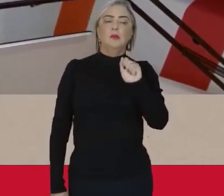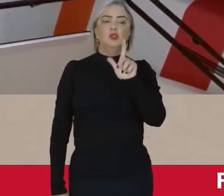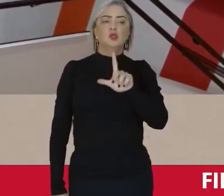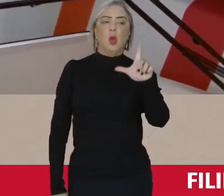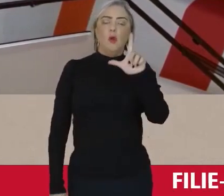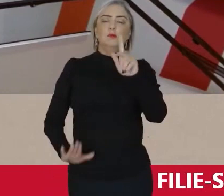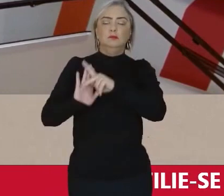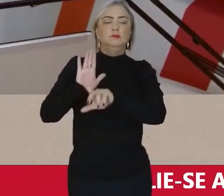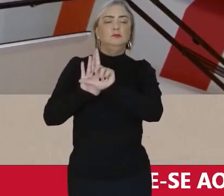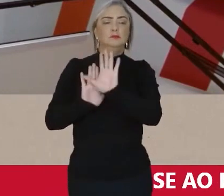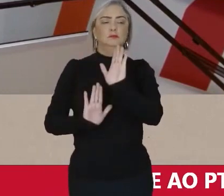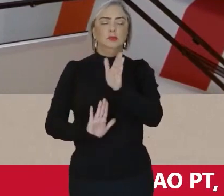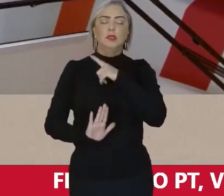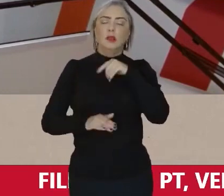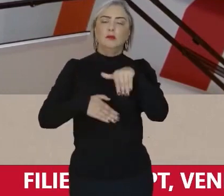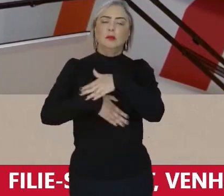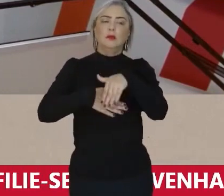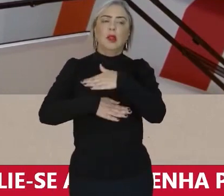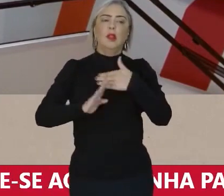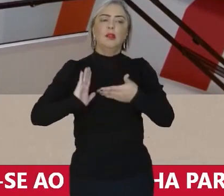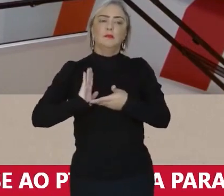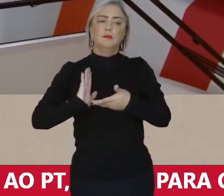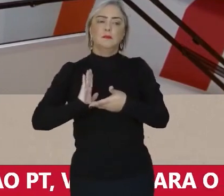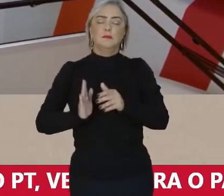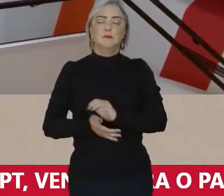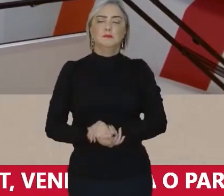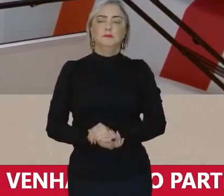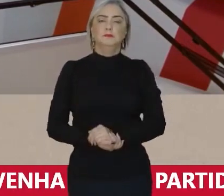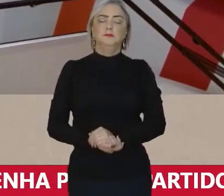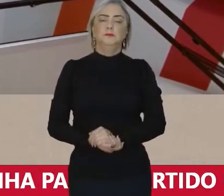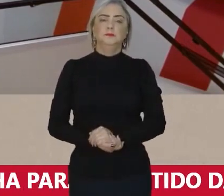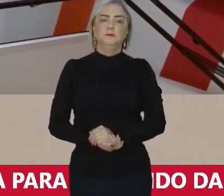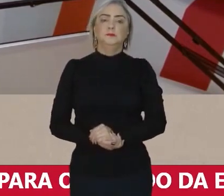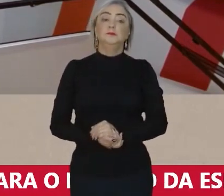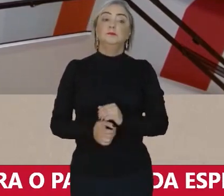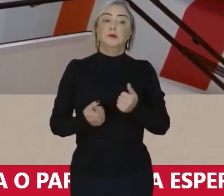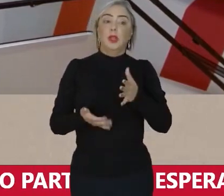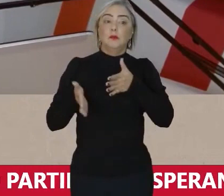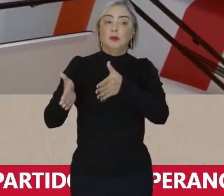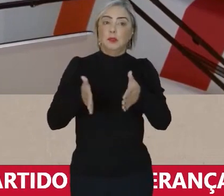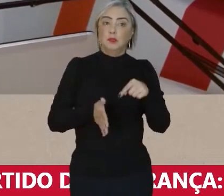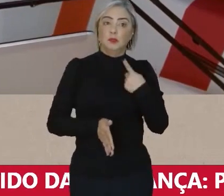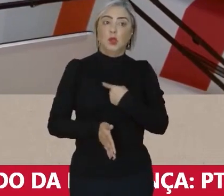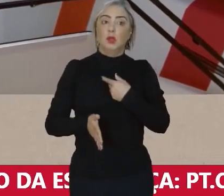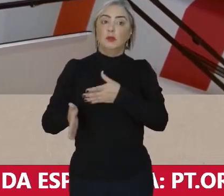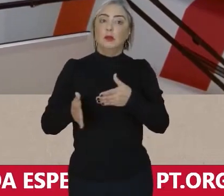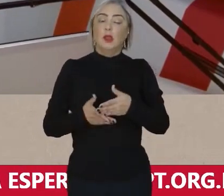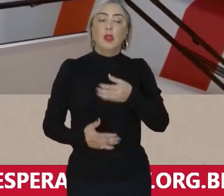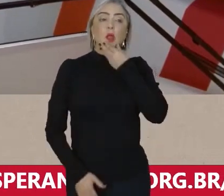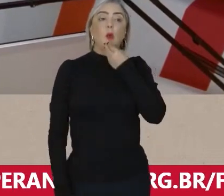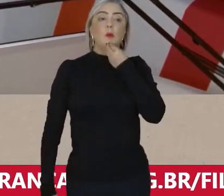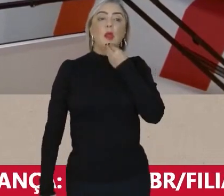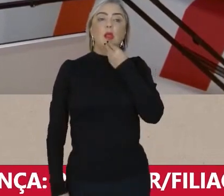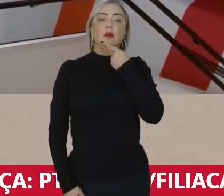projetos de lei que já estão tramitando na Câmara dos Deputados. É isso aqui, a participação do nosso público. O Minnesota